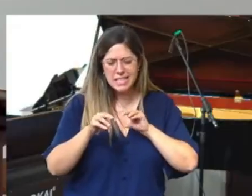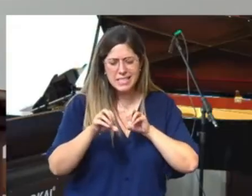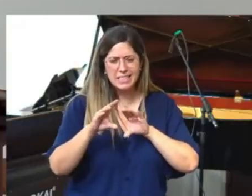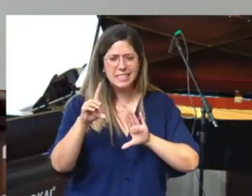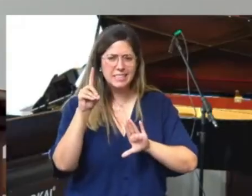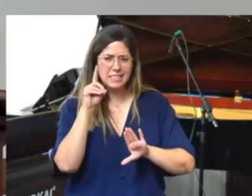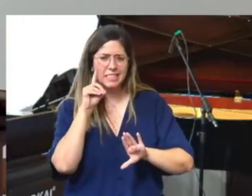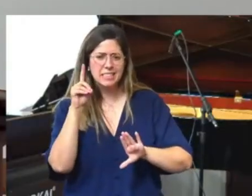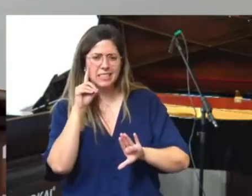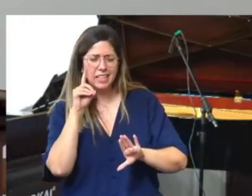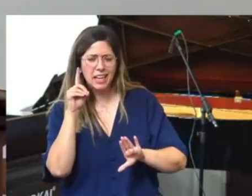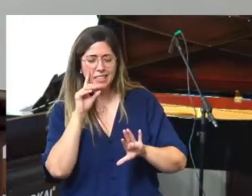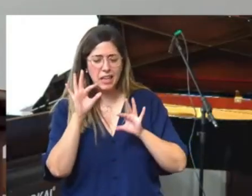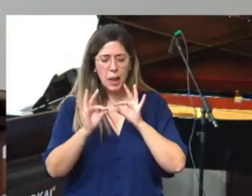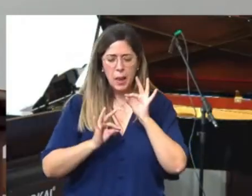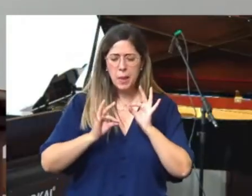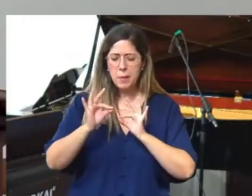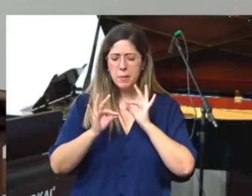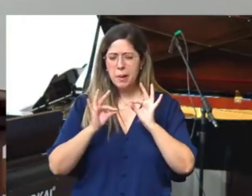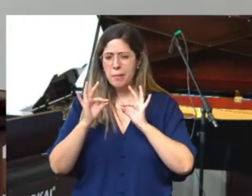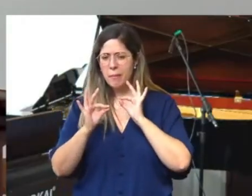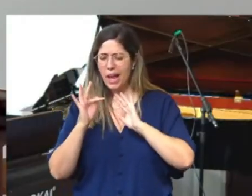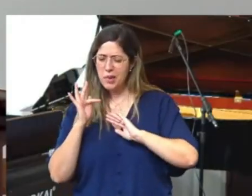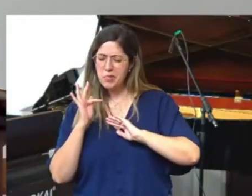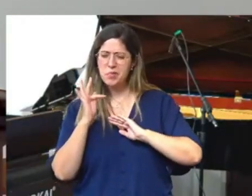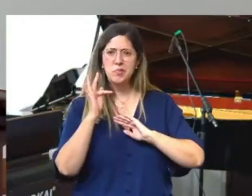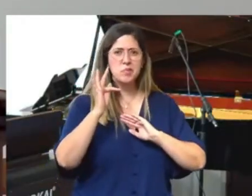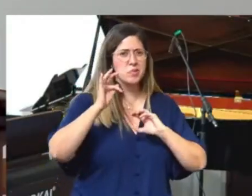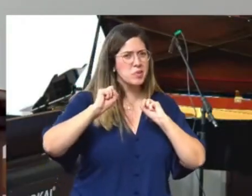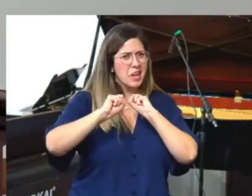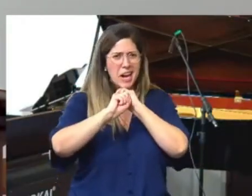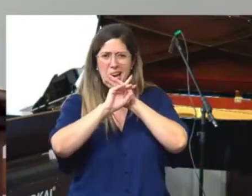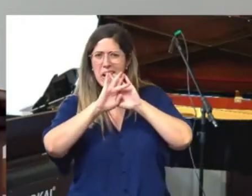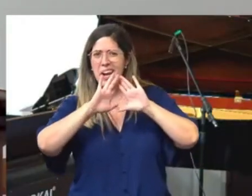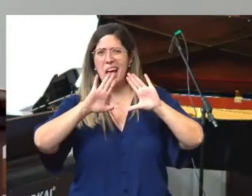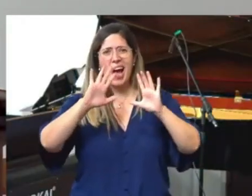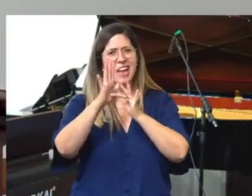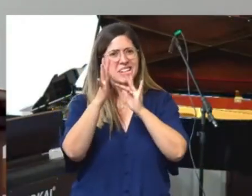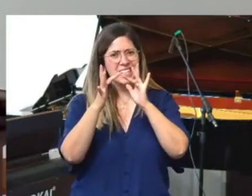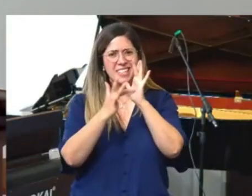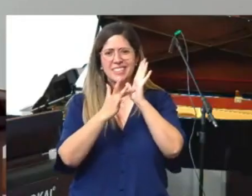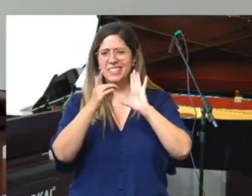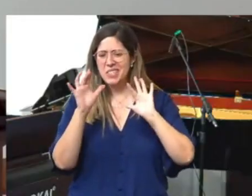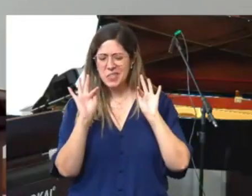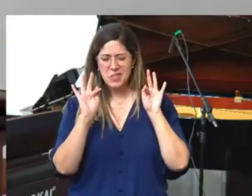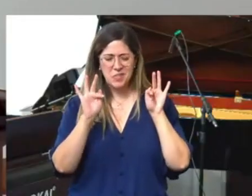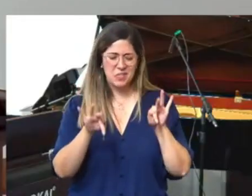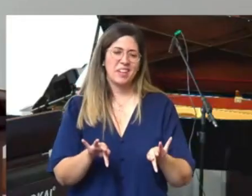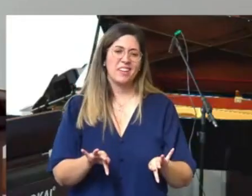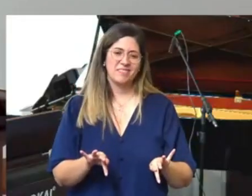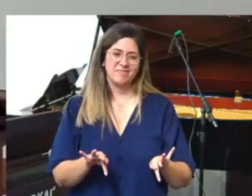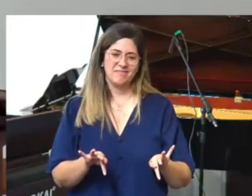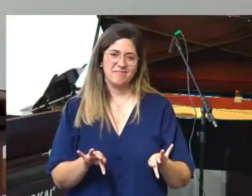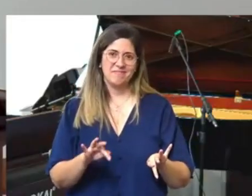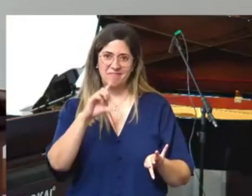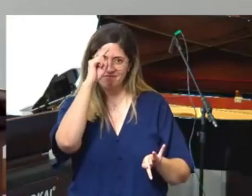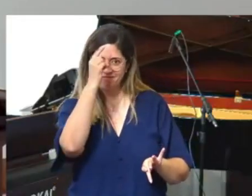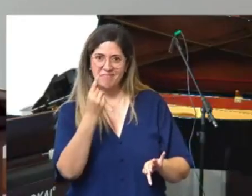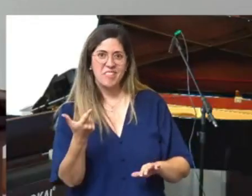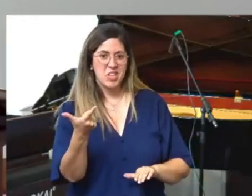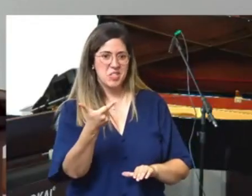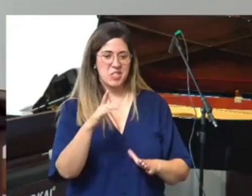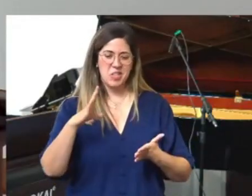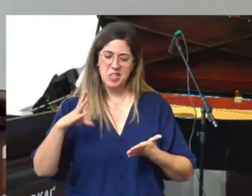cada dia e que nos prepara para o grande e triunfal encontro com Cristo, quando Ele